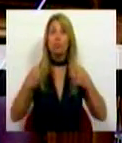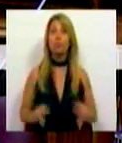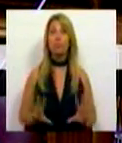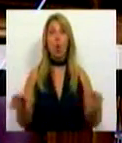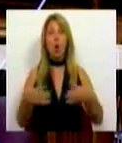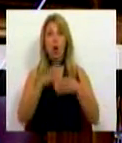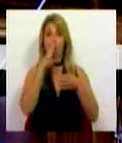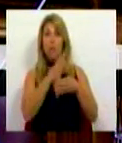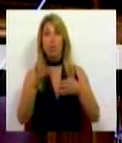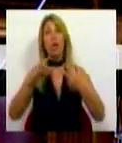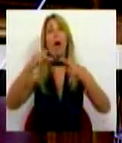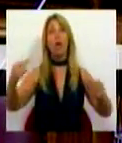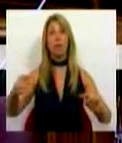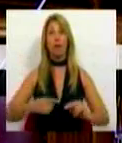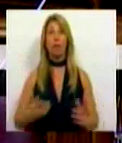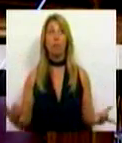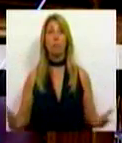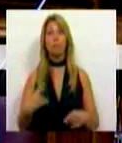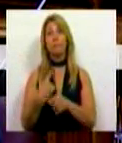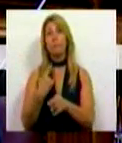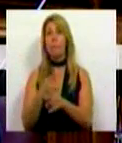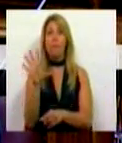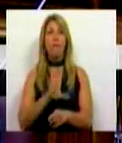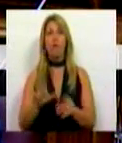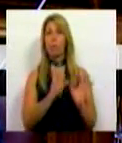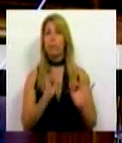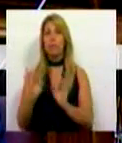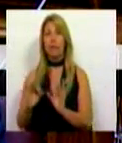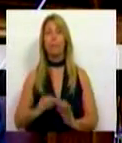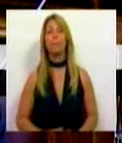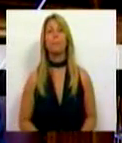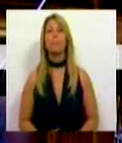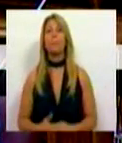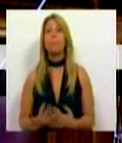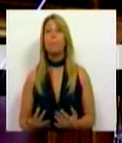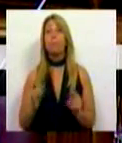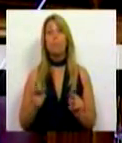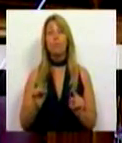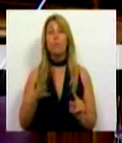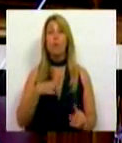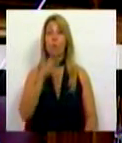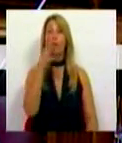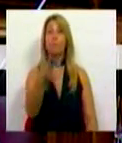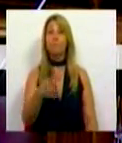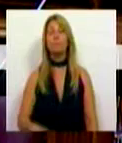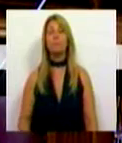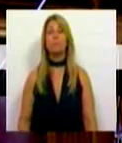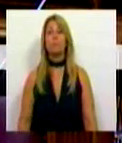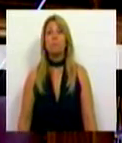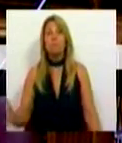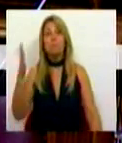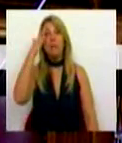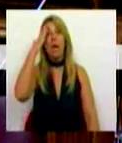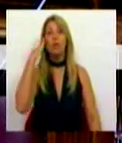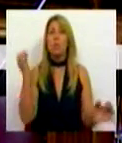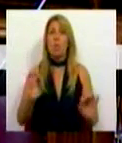executivos autárquicos. Portanto, tratando-os da mesma forma. O que aqui quero dar nota é que não há, penso que não